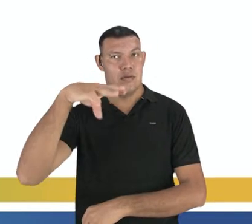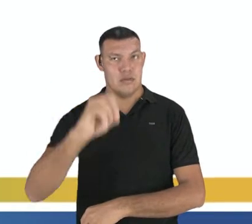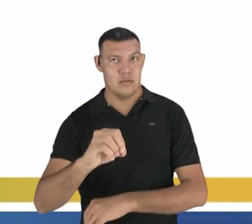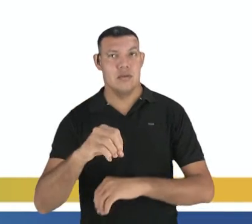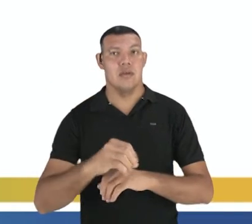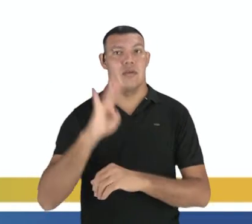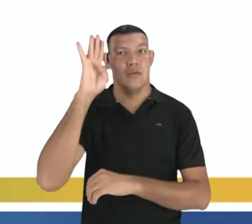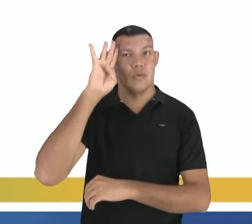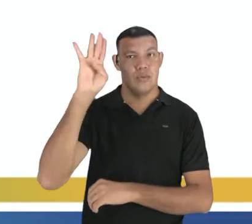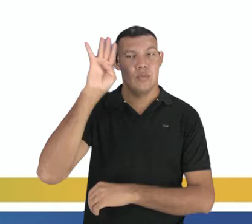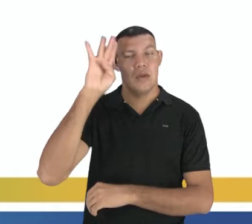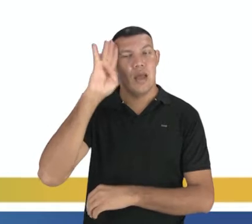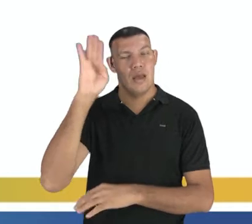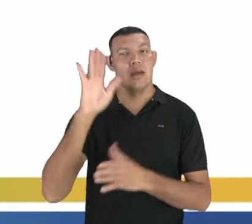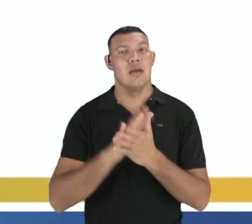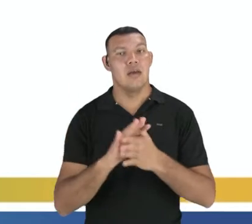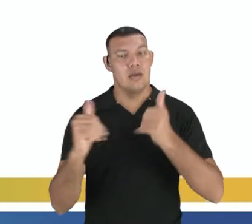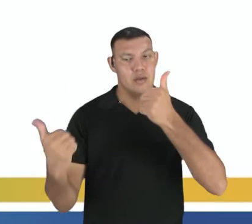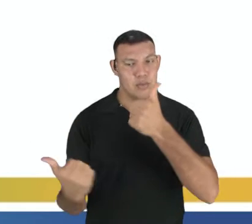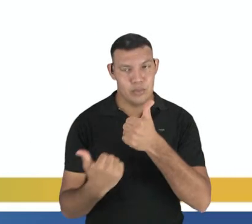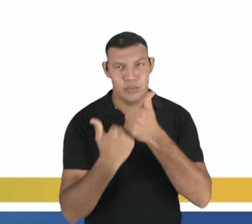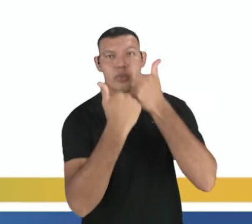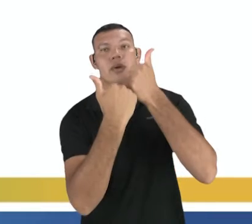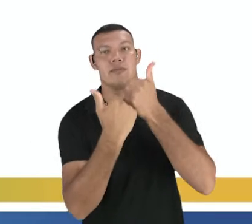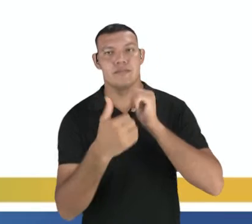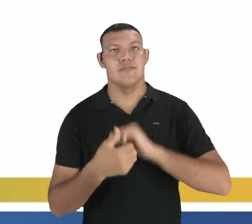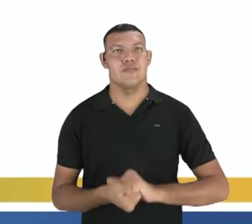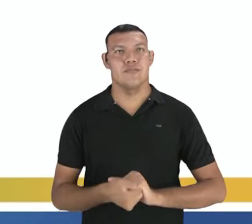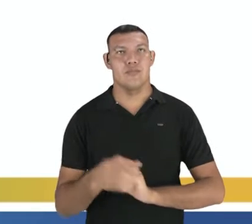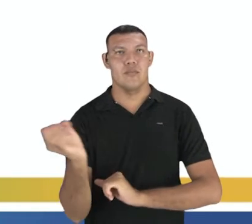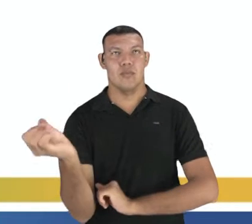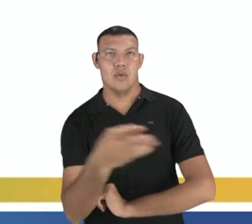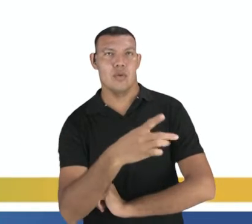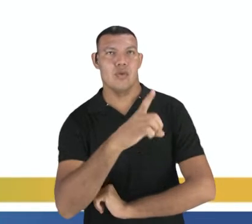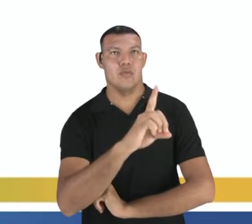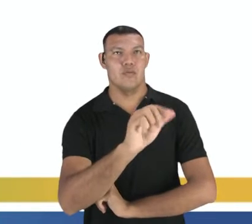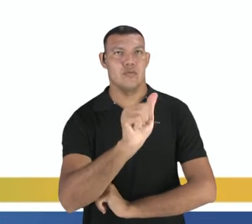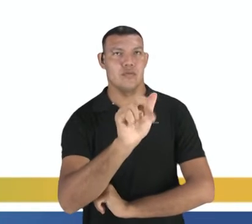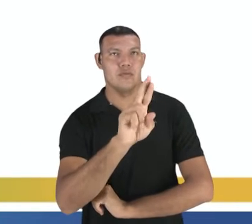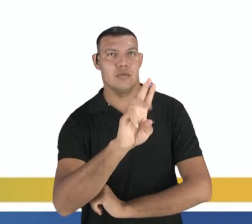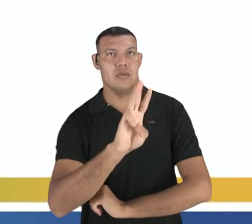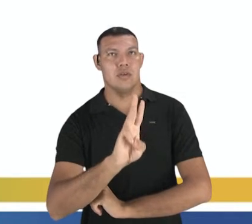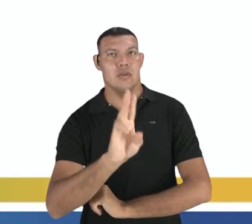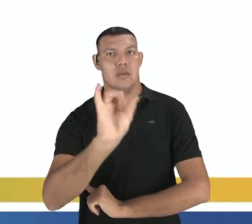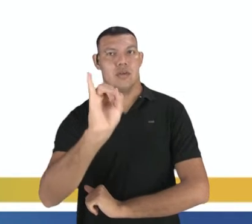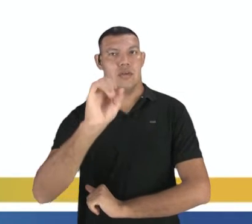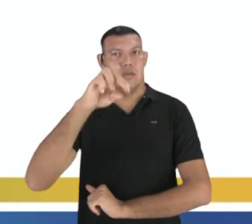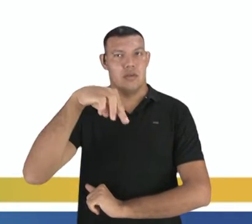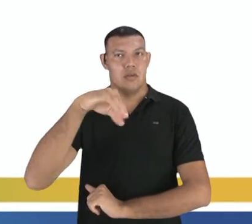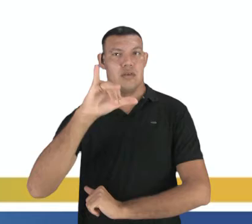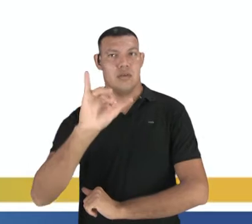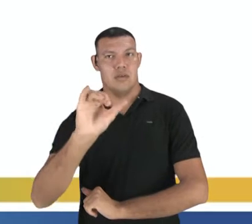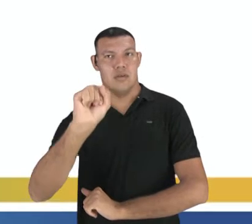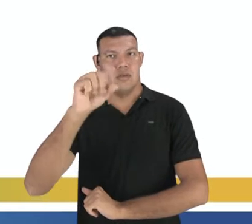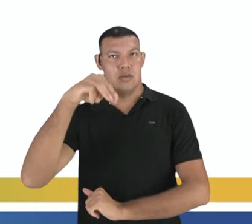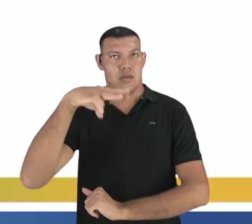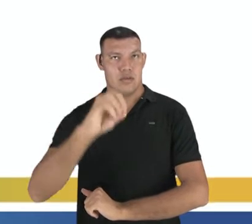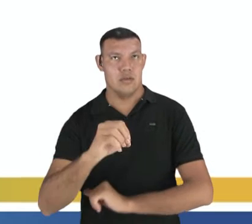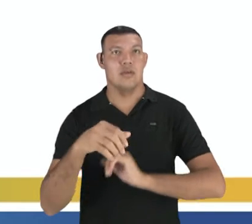teorias ajudaram a constituir o que nós chamamos do neodarwinismo. A partir dos avanços,